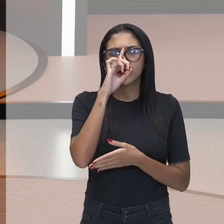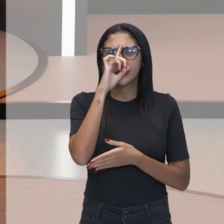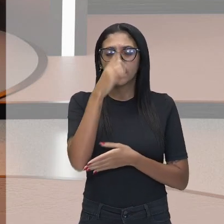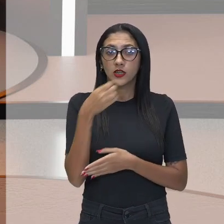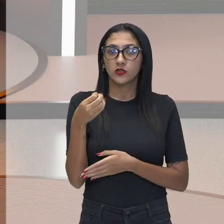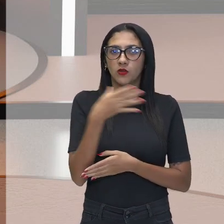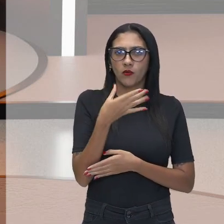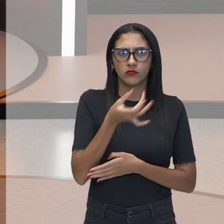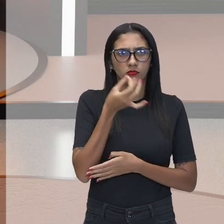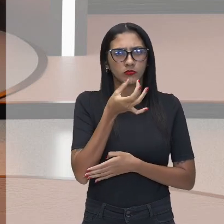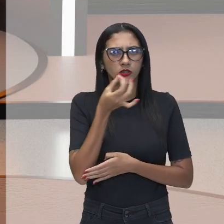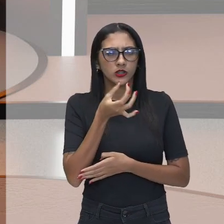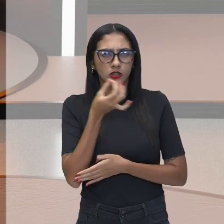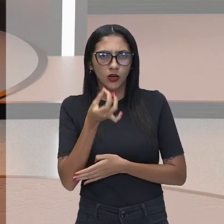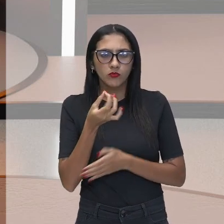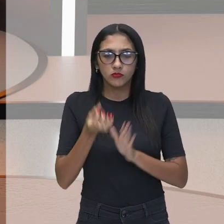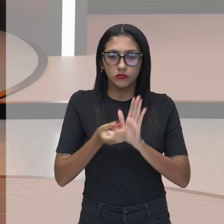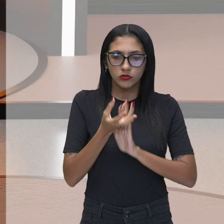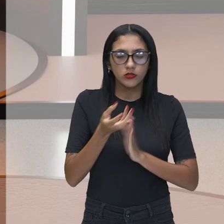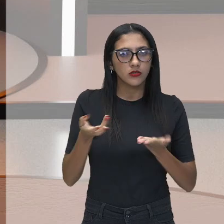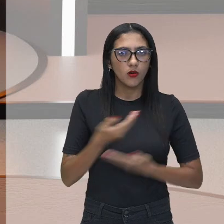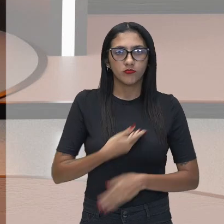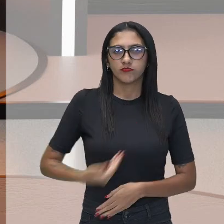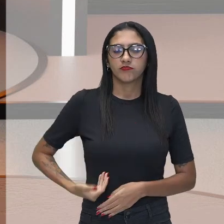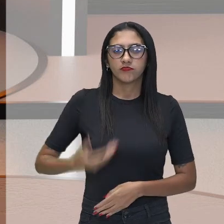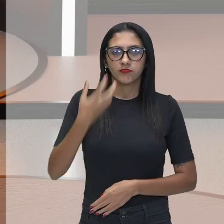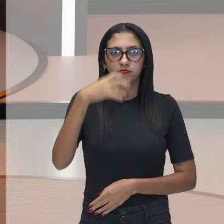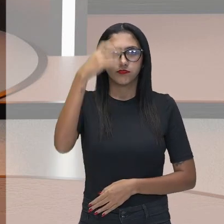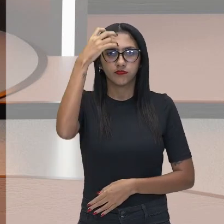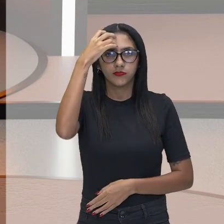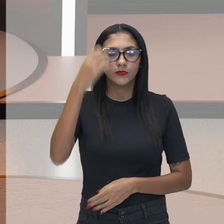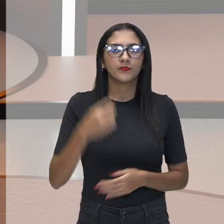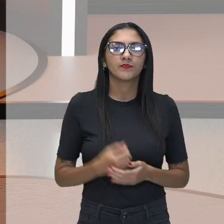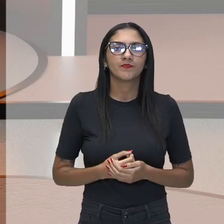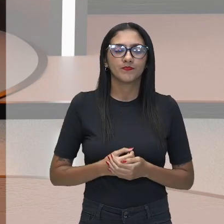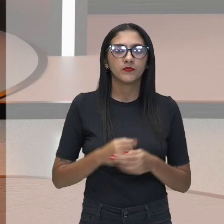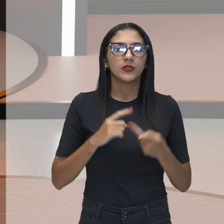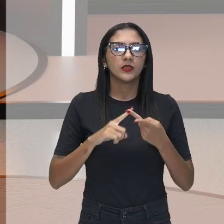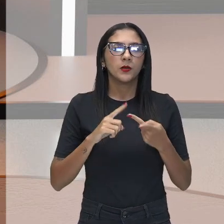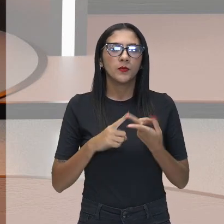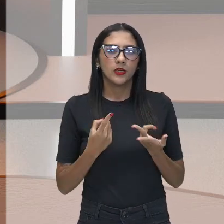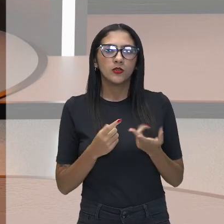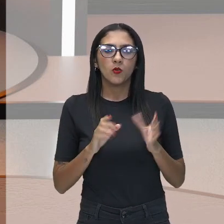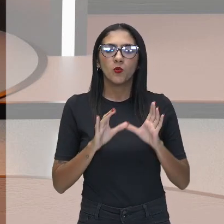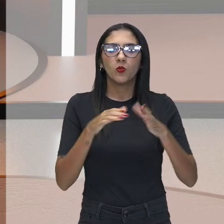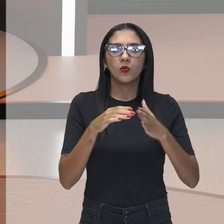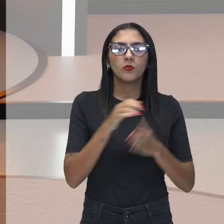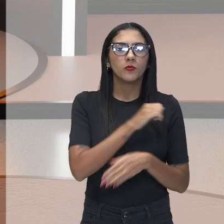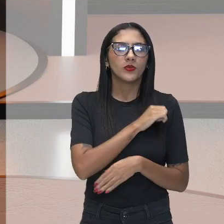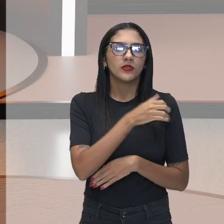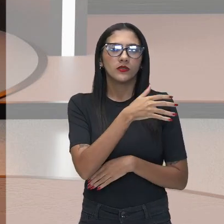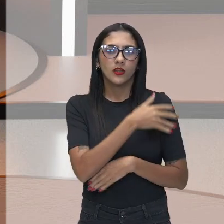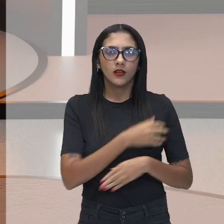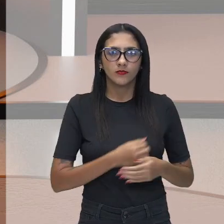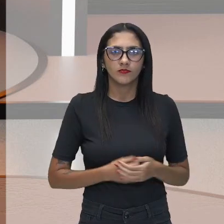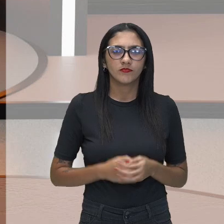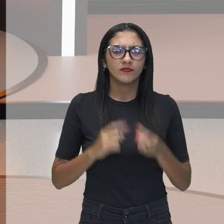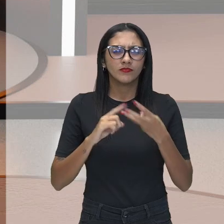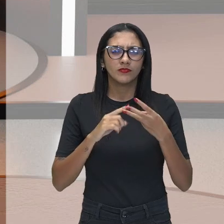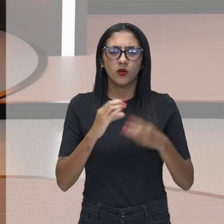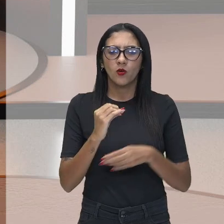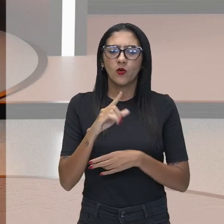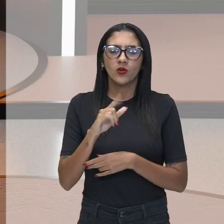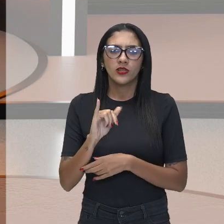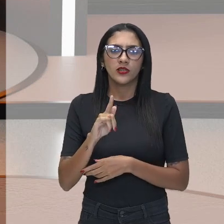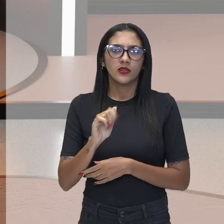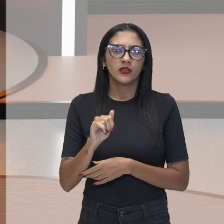aí nesse momento da derrubada da monarquia. Temos os militares e, claro, também aquela oligarquia cafeira, que, como a gente vai ver